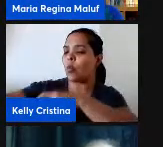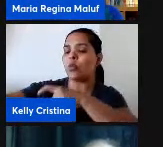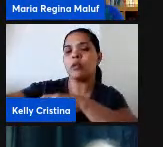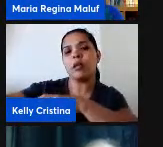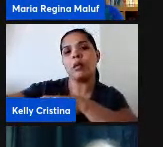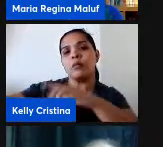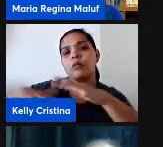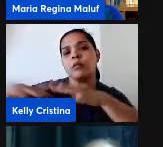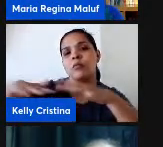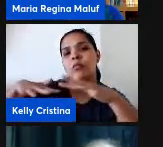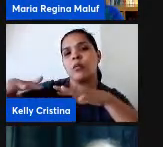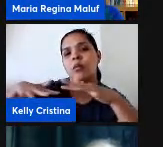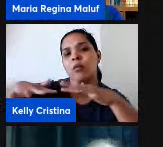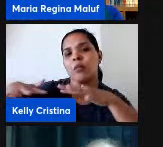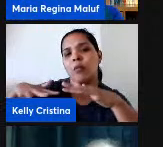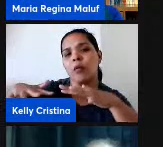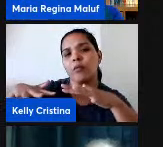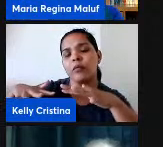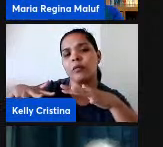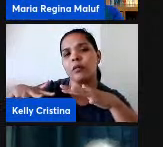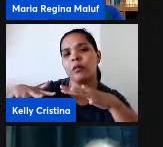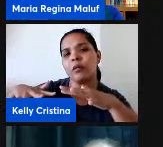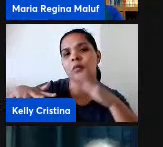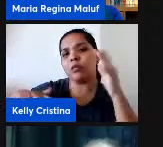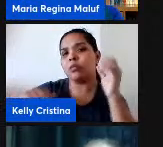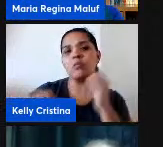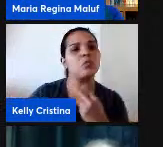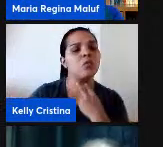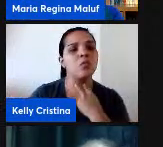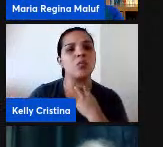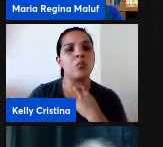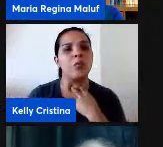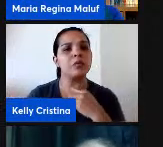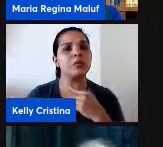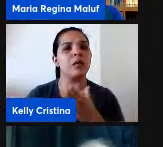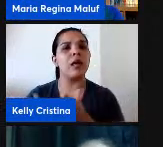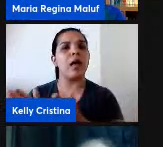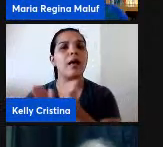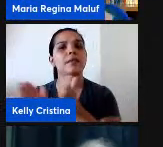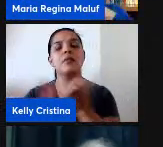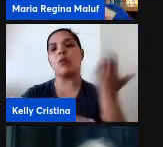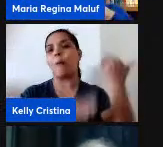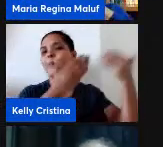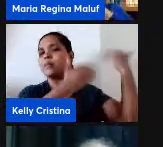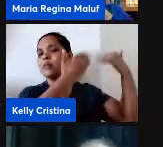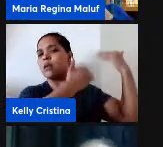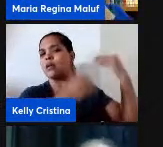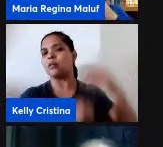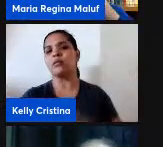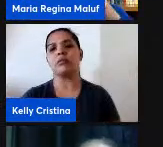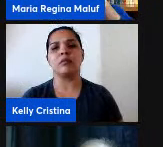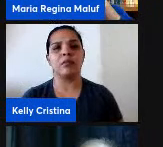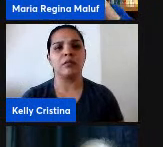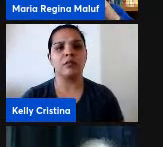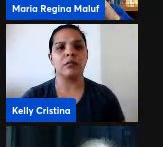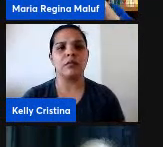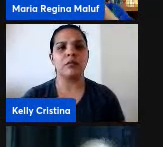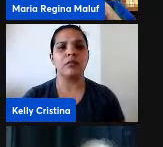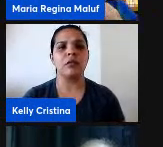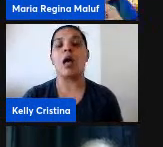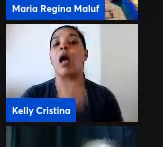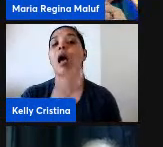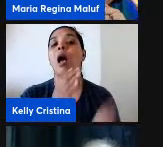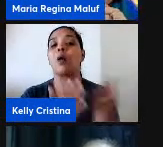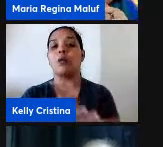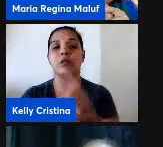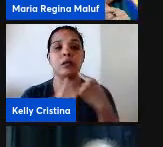direção do futuro e a gente não pode ter acesso ao passado? Então, isso ocorre por causa